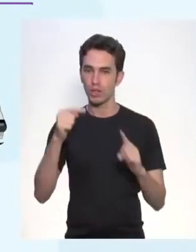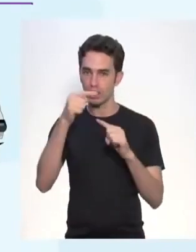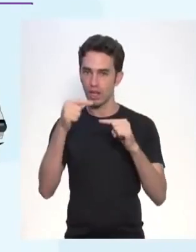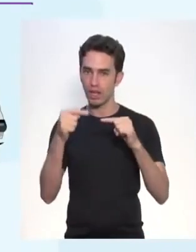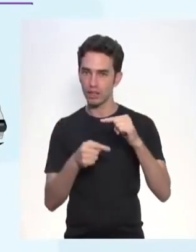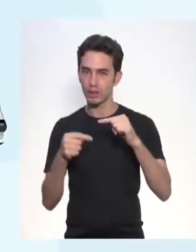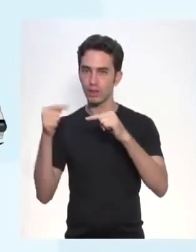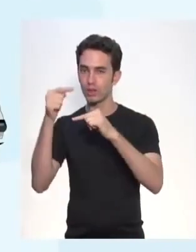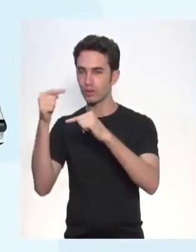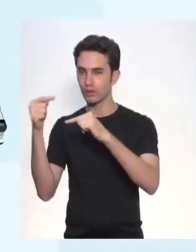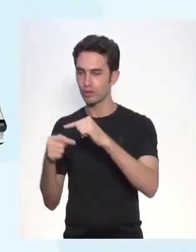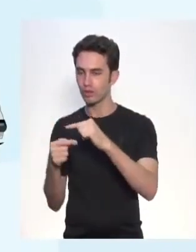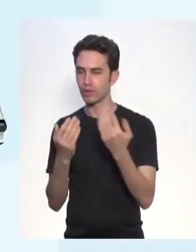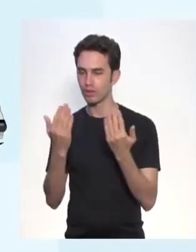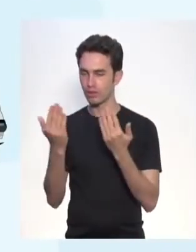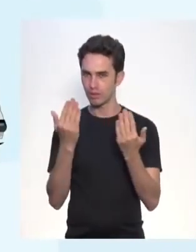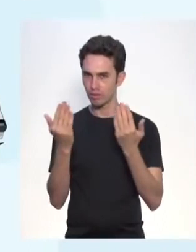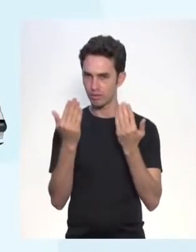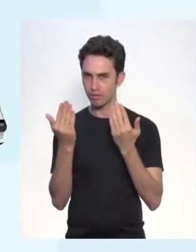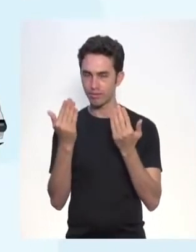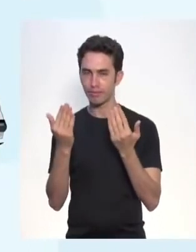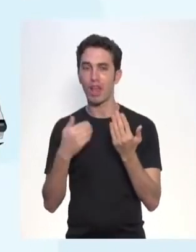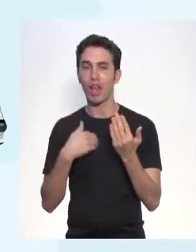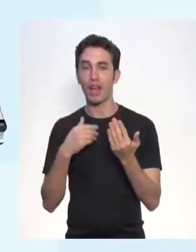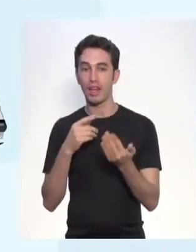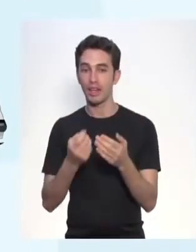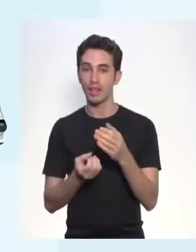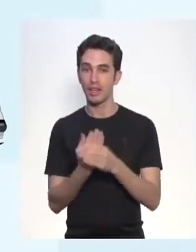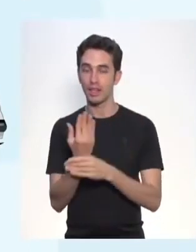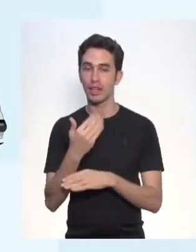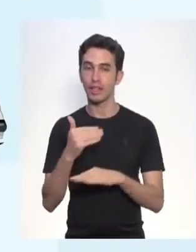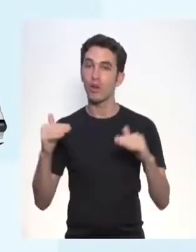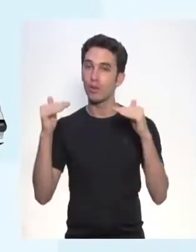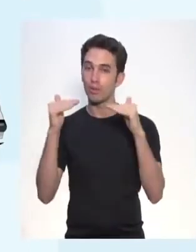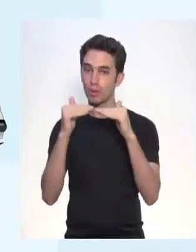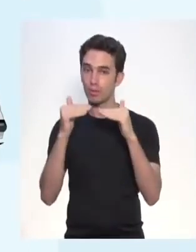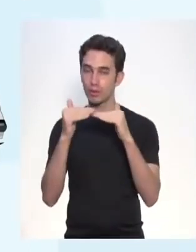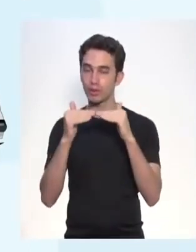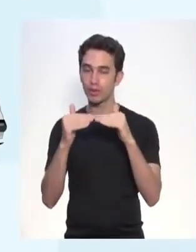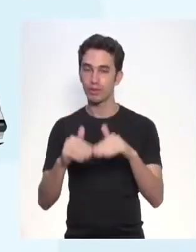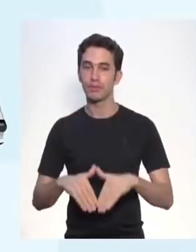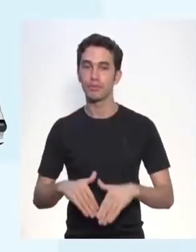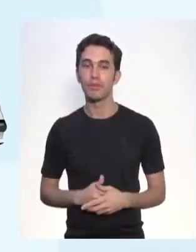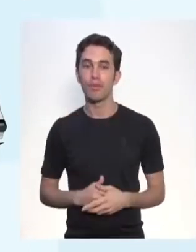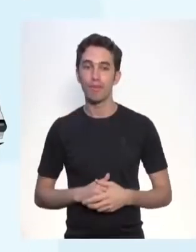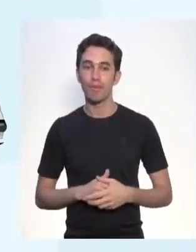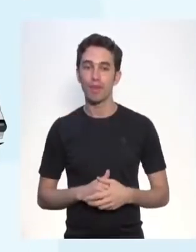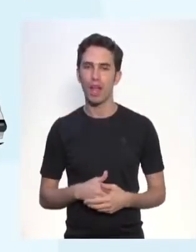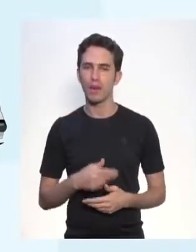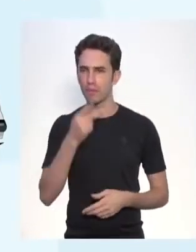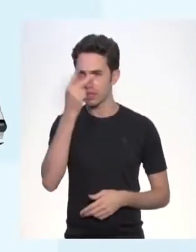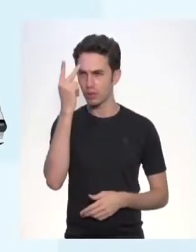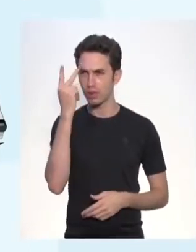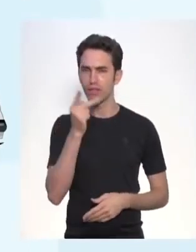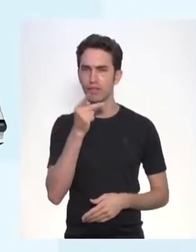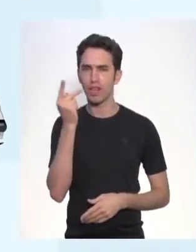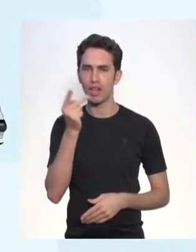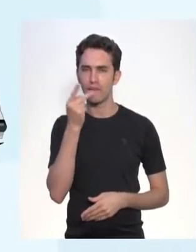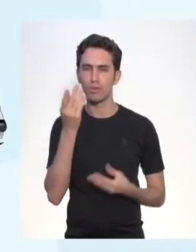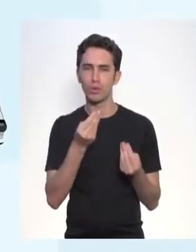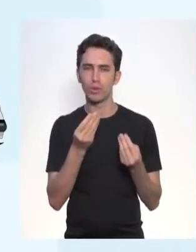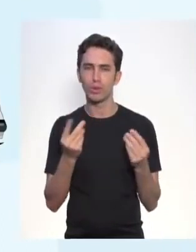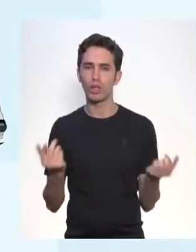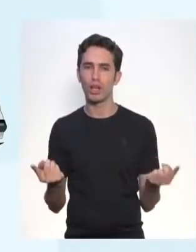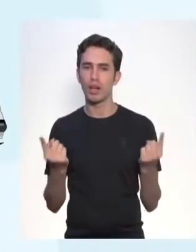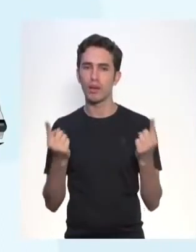tá? Comparamos essas duas razões, estabelecemos uma proporção, beleza? Sim. Aí o pessoal gosta de falar muito, né, da multiplicação